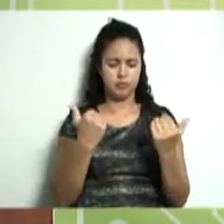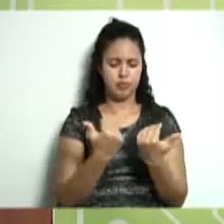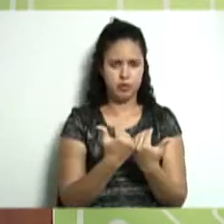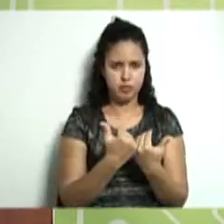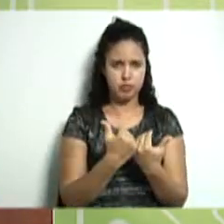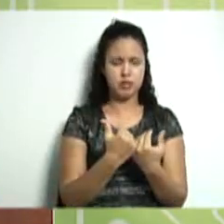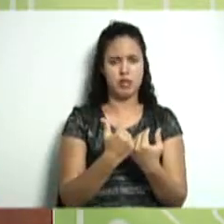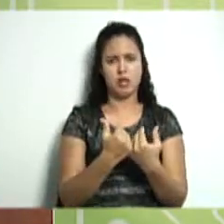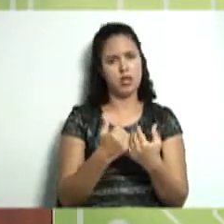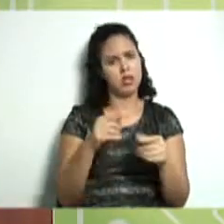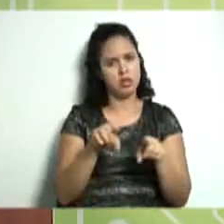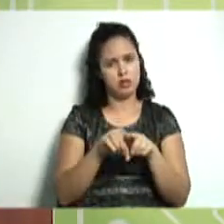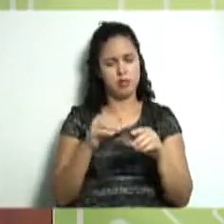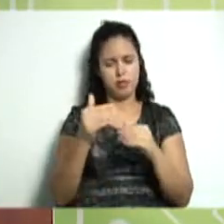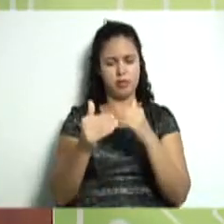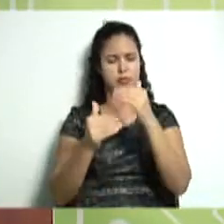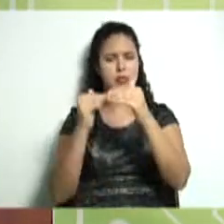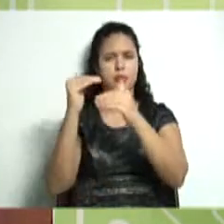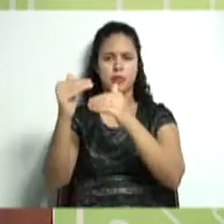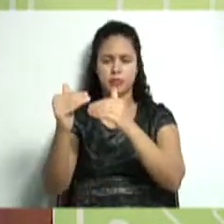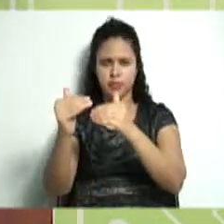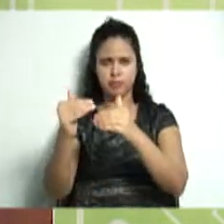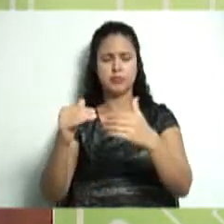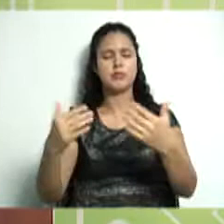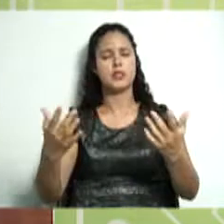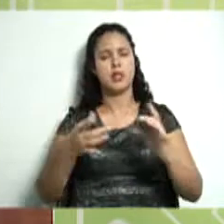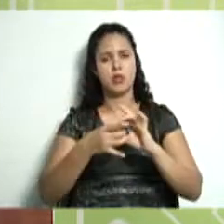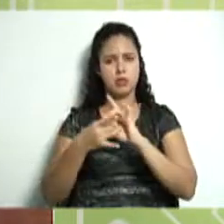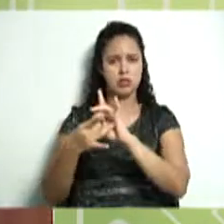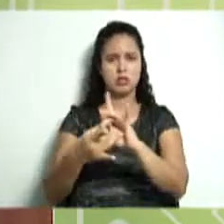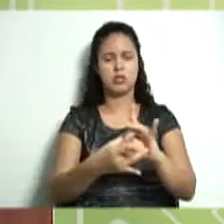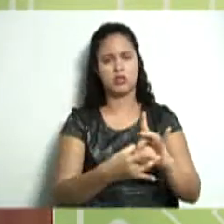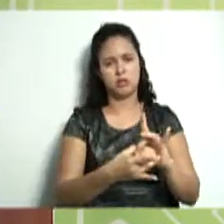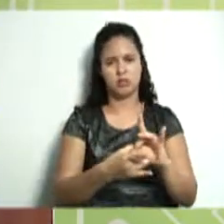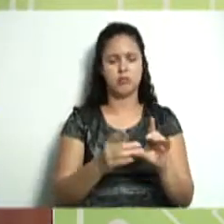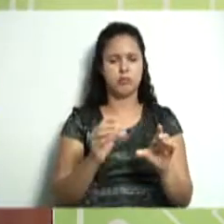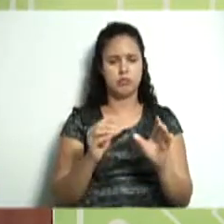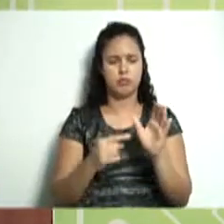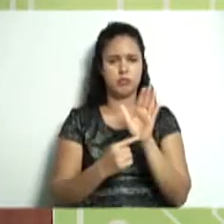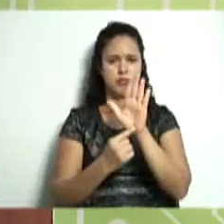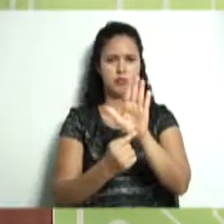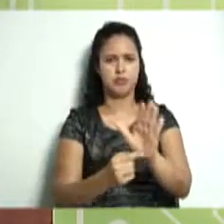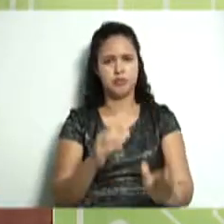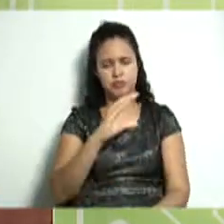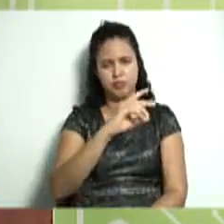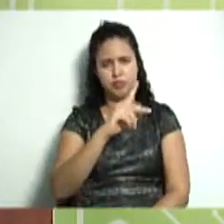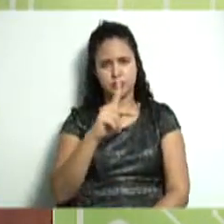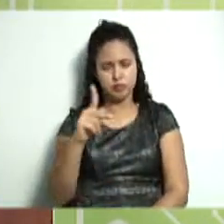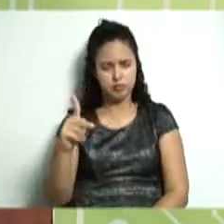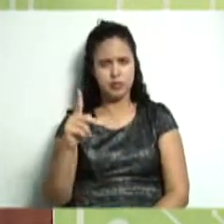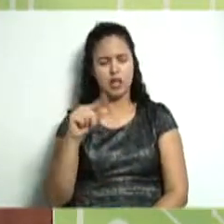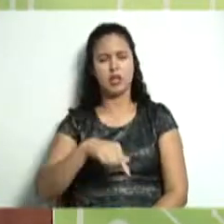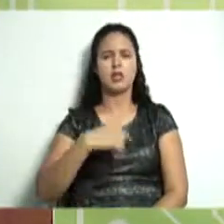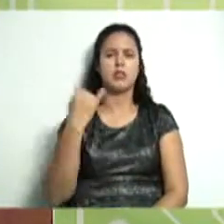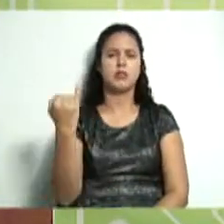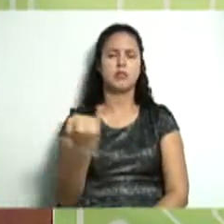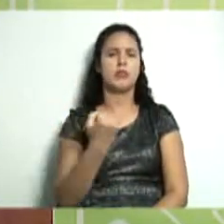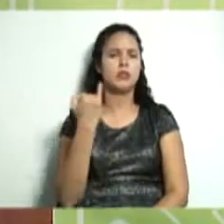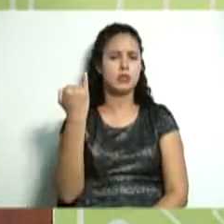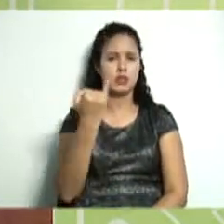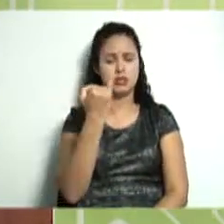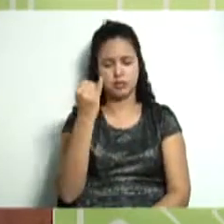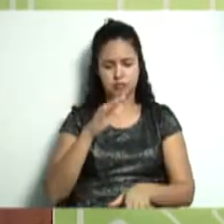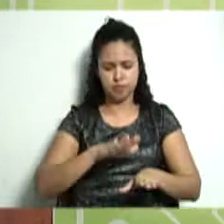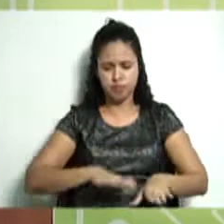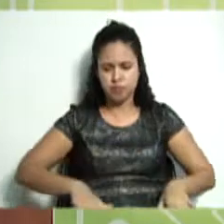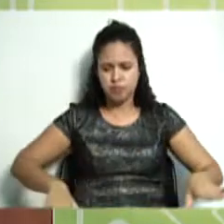inserida também desenvolva. Então, veja que a presença da cooperativa, um local para a cooperativa, ali naquele